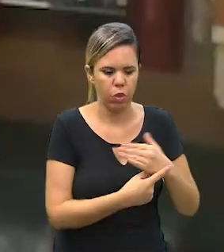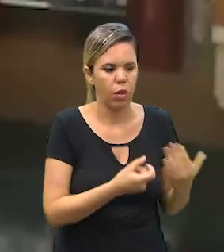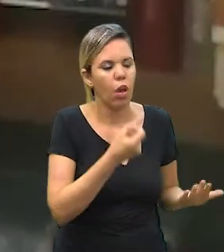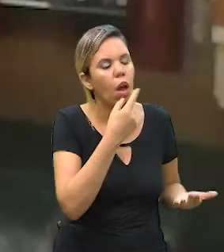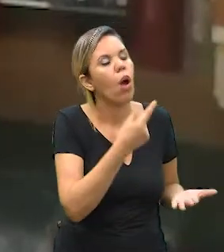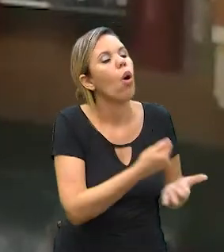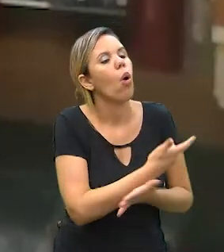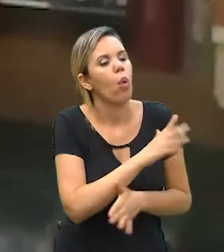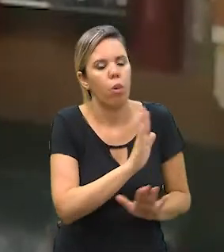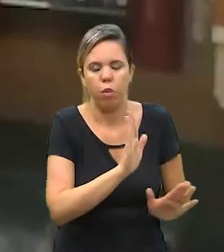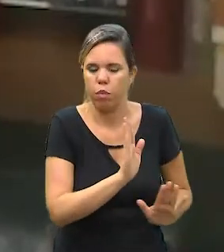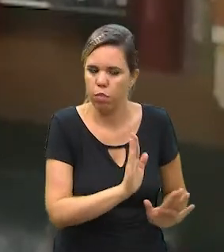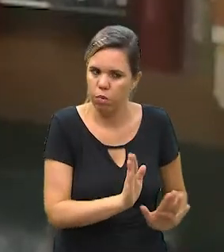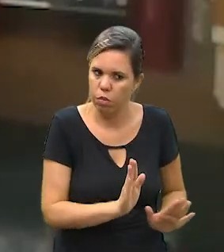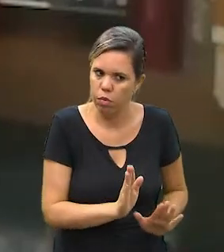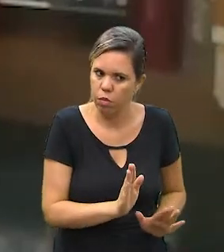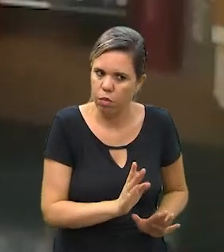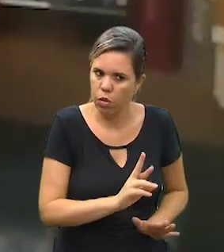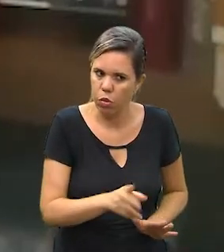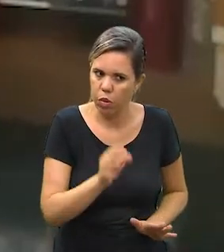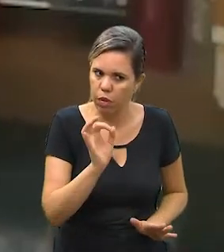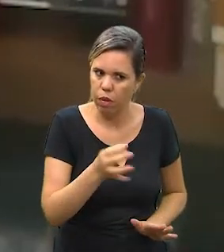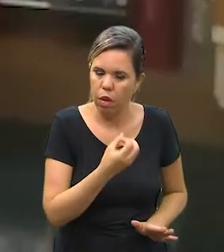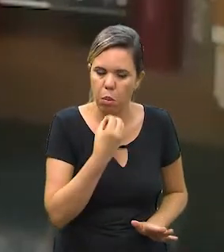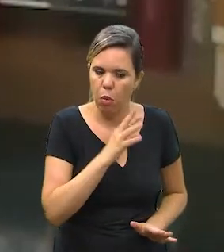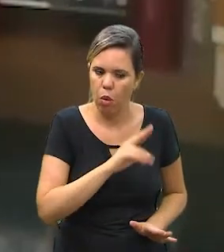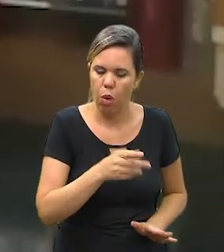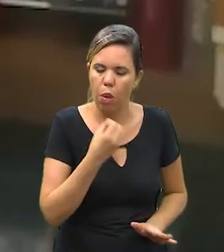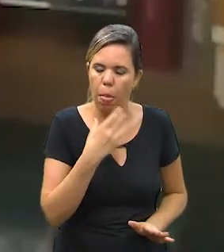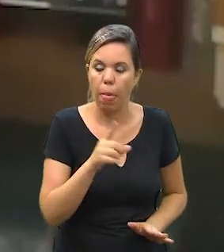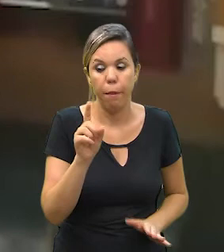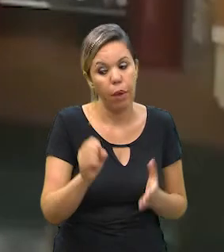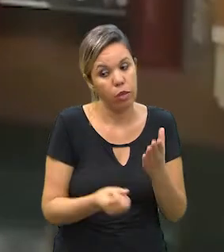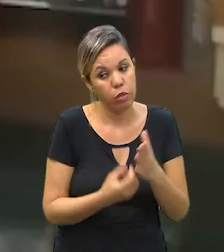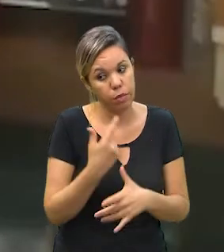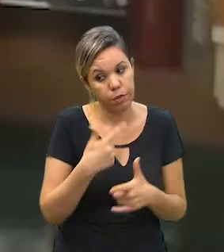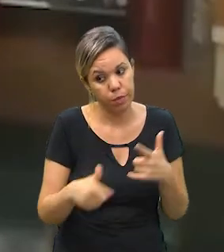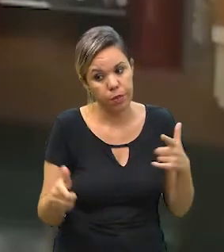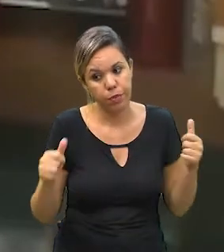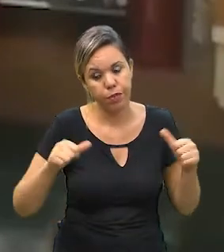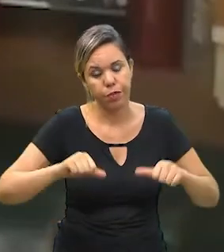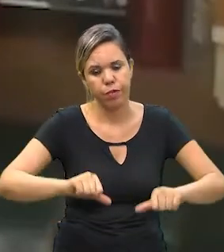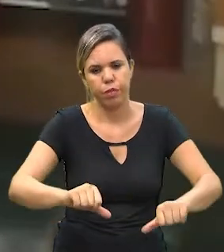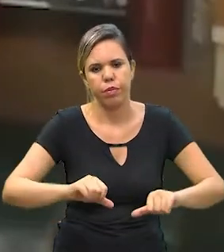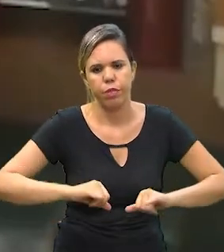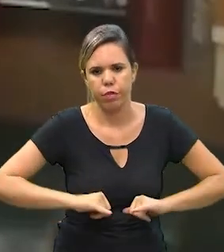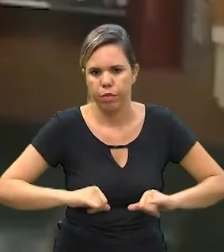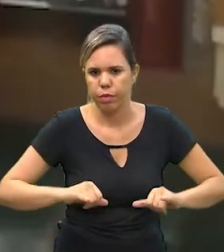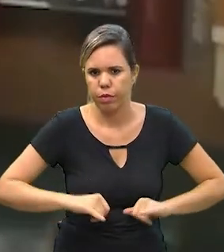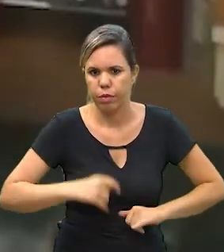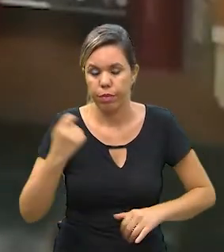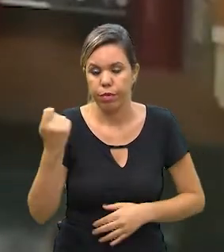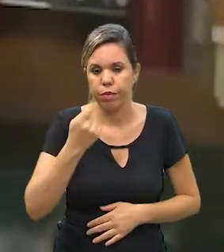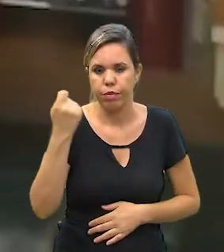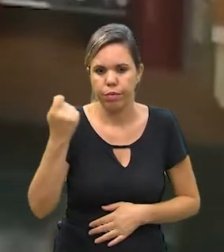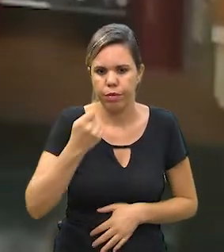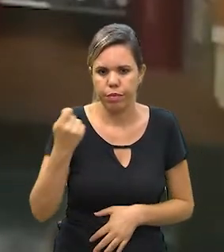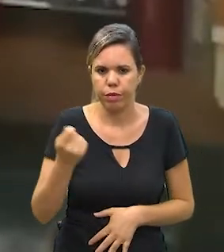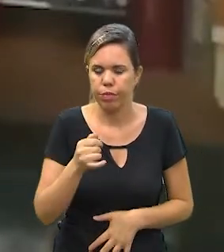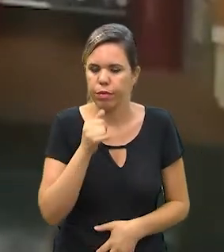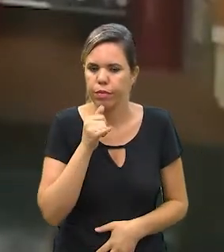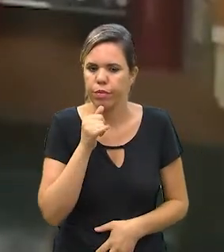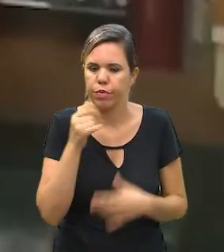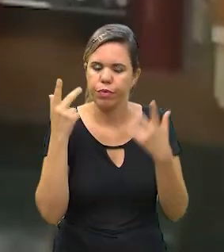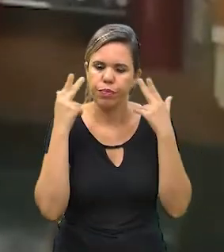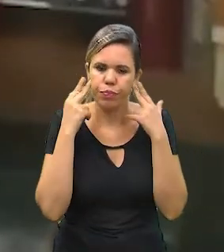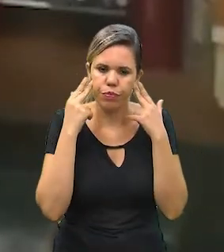se automedicar. Isso não é muito inteligente e você pode sofrer consequências, às vezes, graves. Eu posso citar um exemplo que é muito